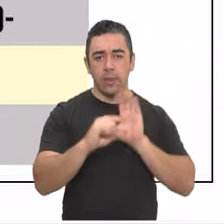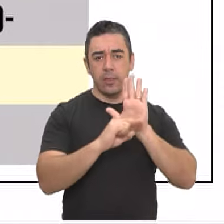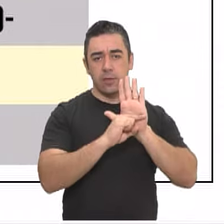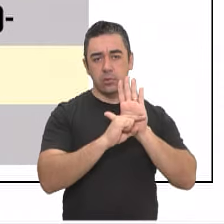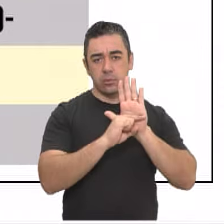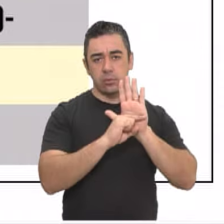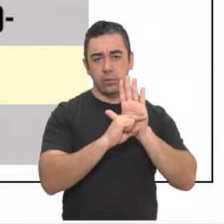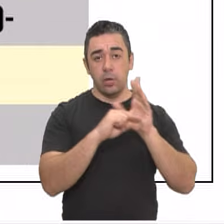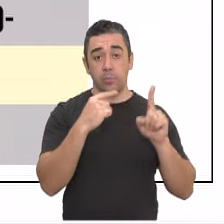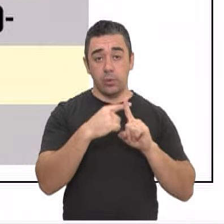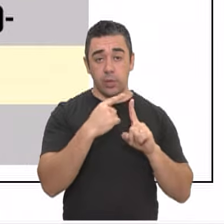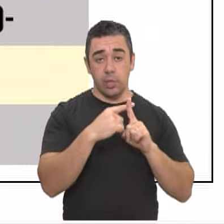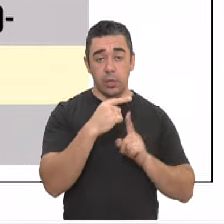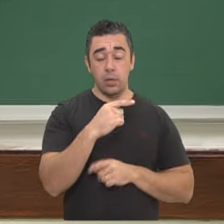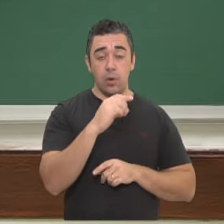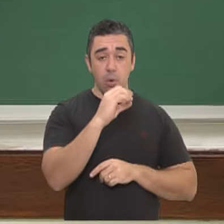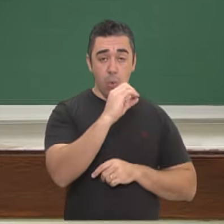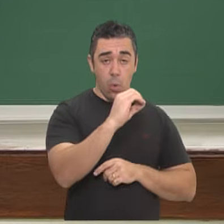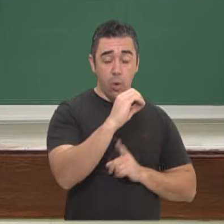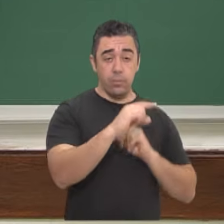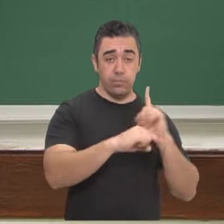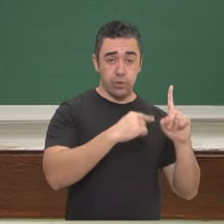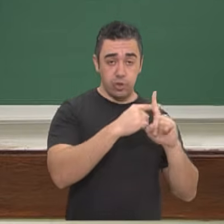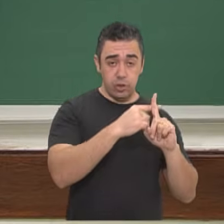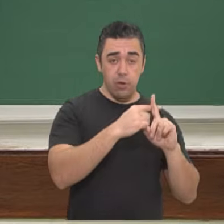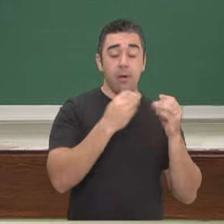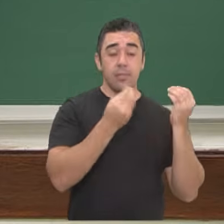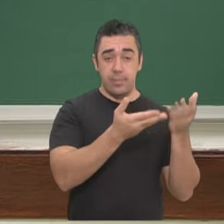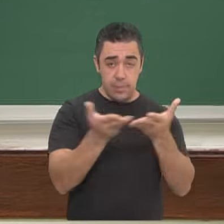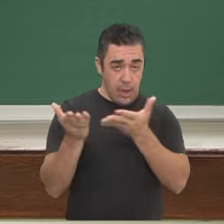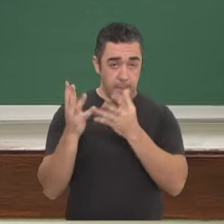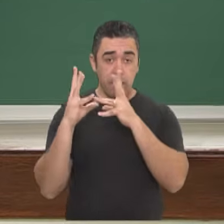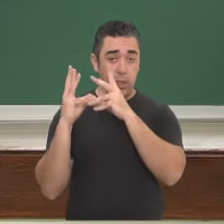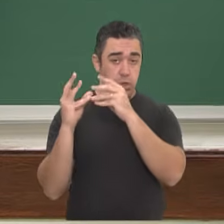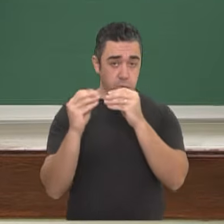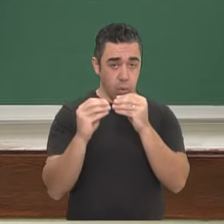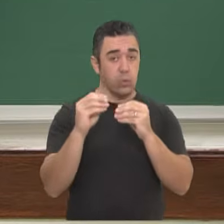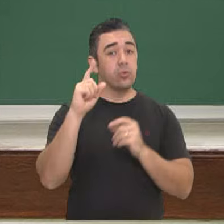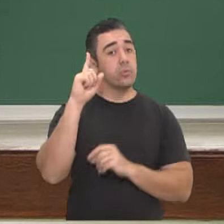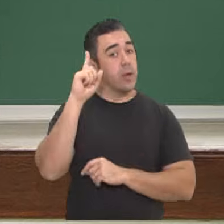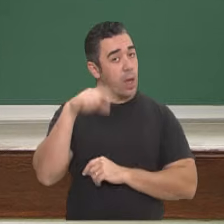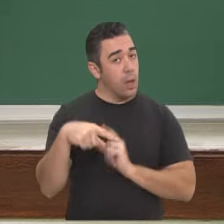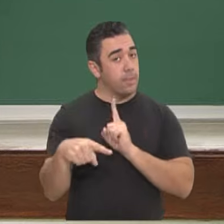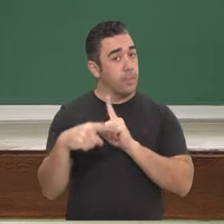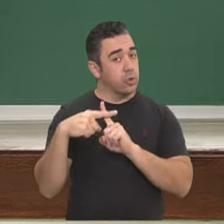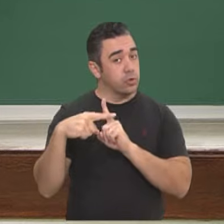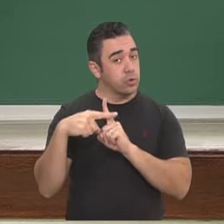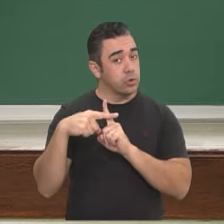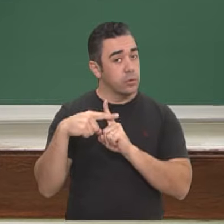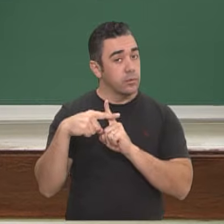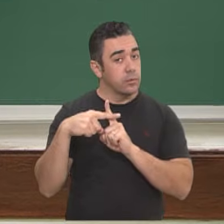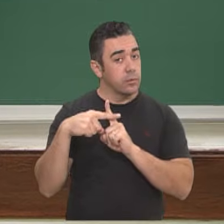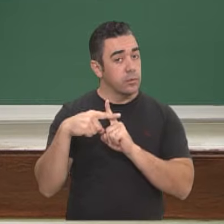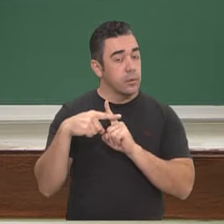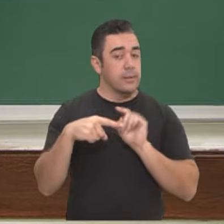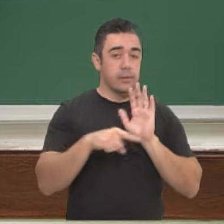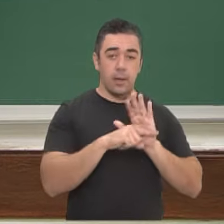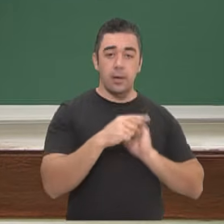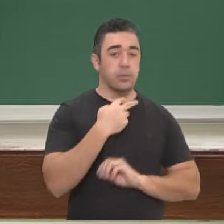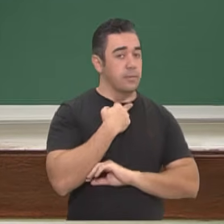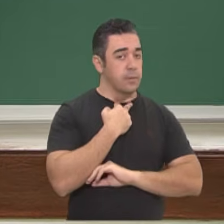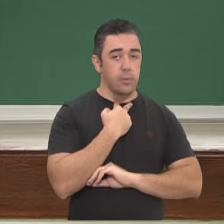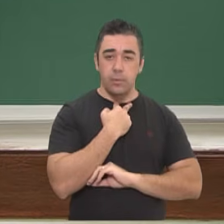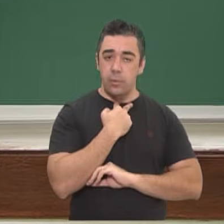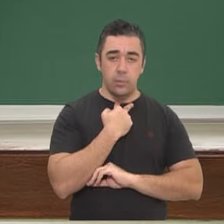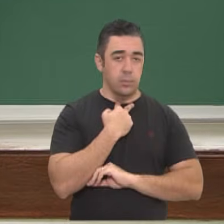negativo. Por quê? Porque o O positivo pode doar para todo mundo que também é positivo. Para quem é negativo, ele não